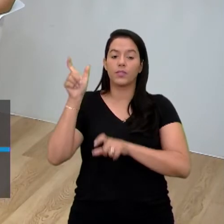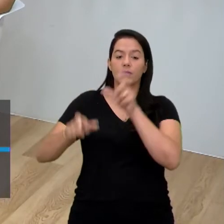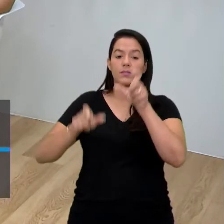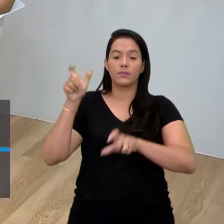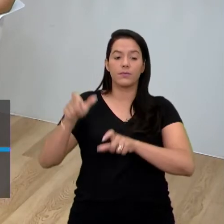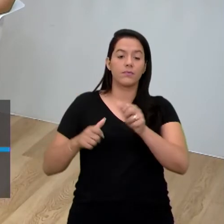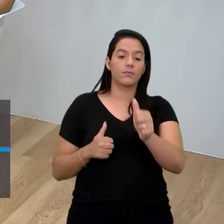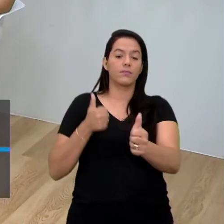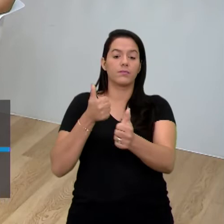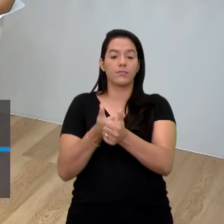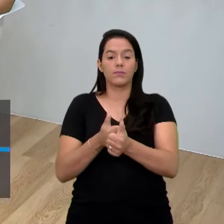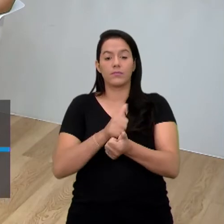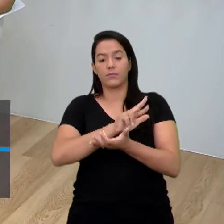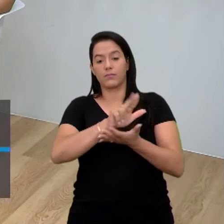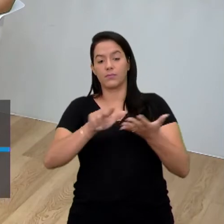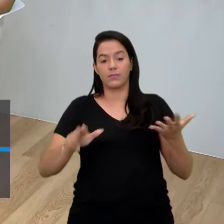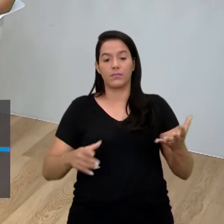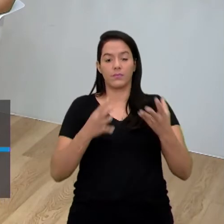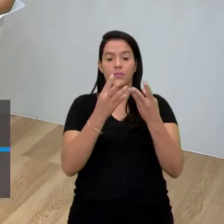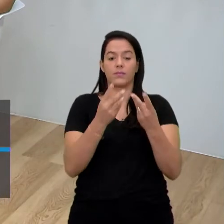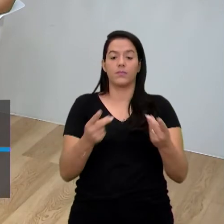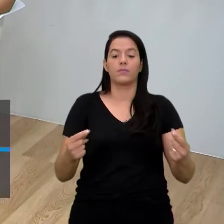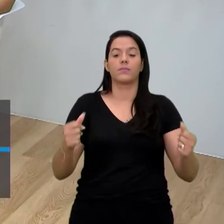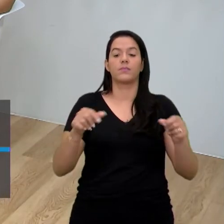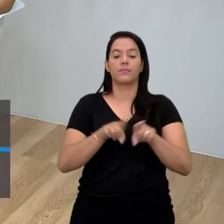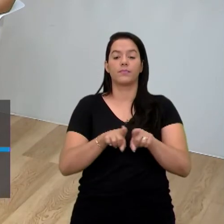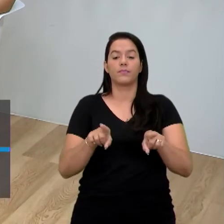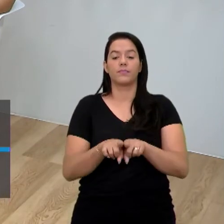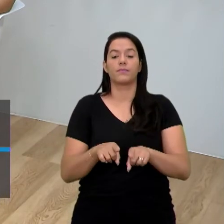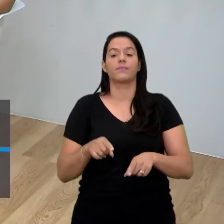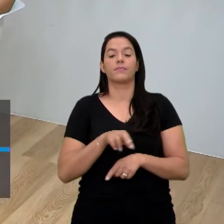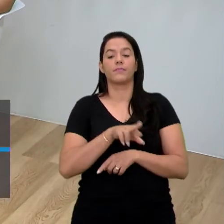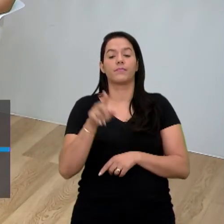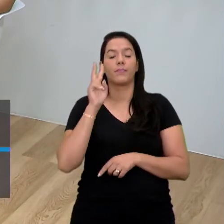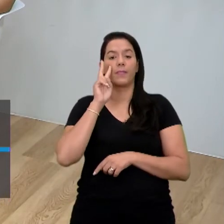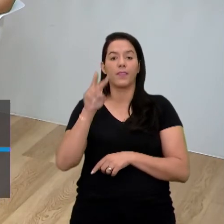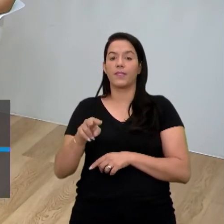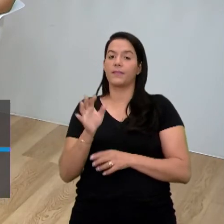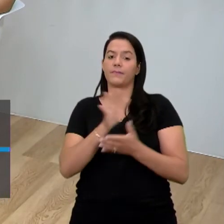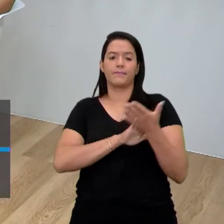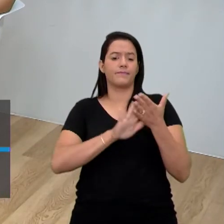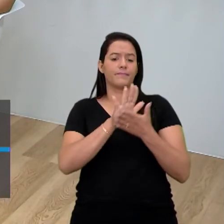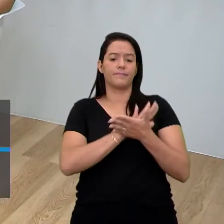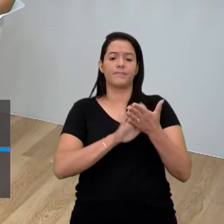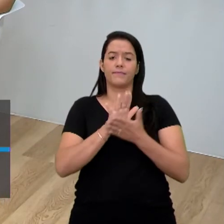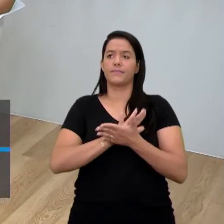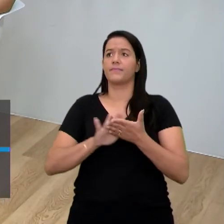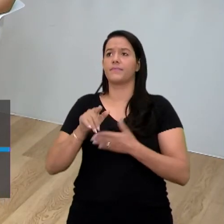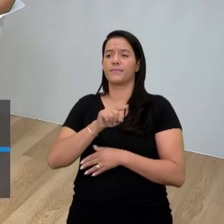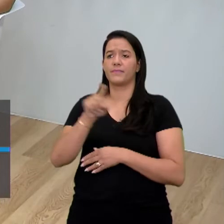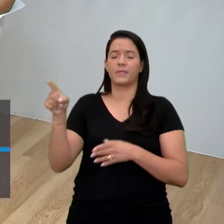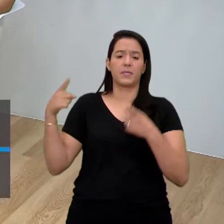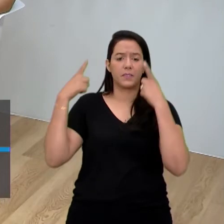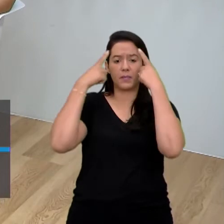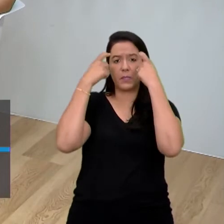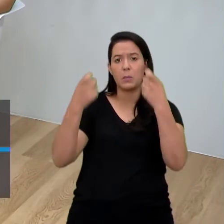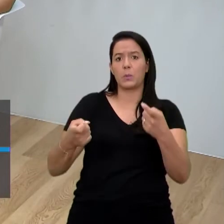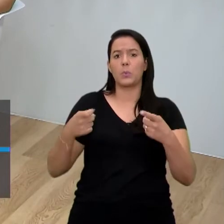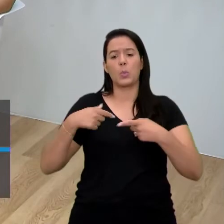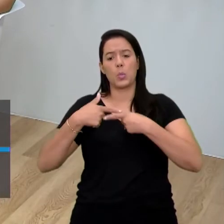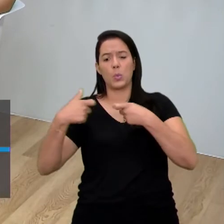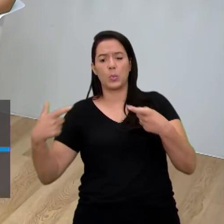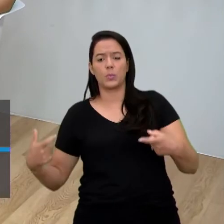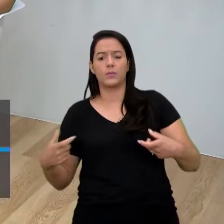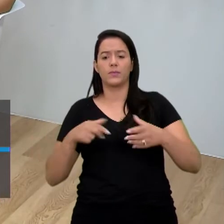perto, esses estereótipos eles vão se desfazendo. Você vê que não tem nada a ver esse negócio de terrorismo, radicalismo,